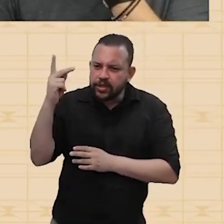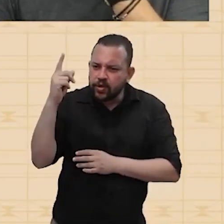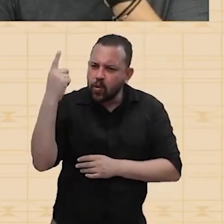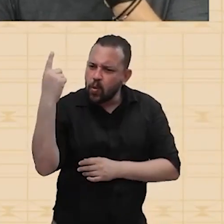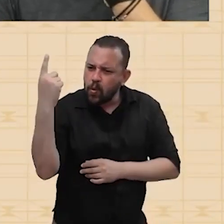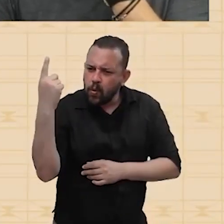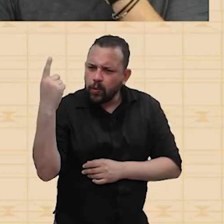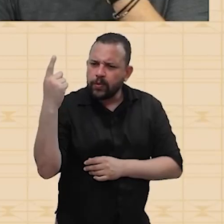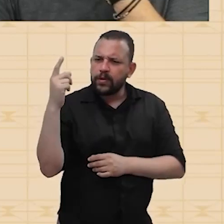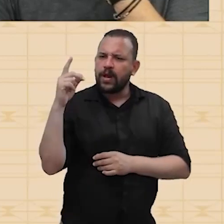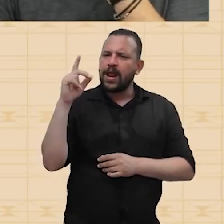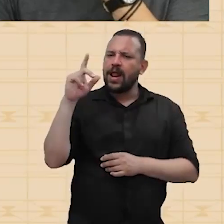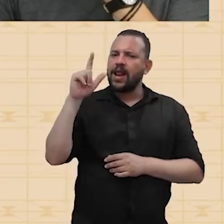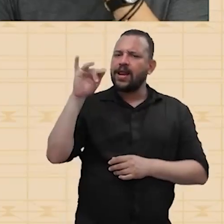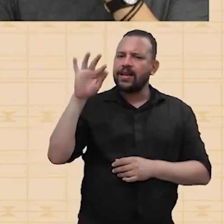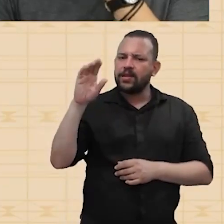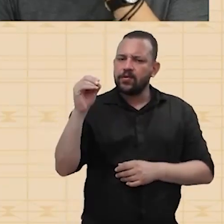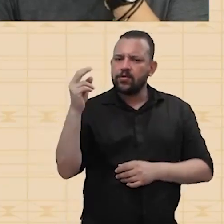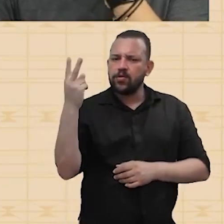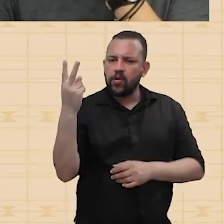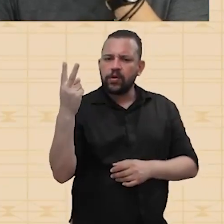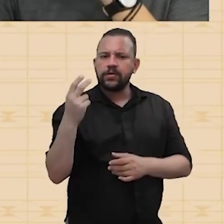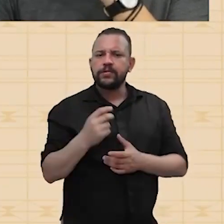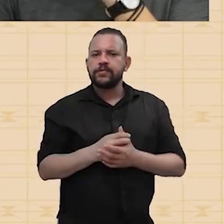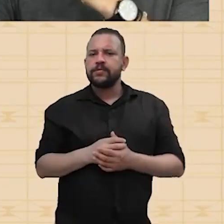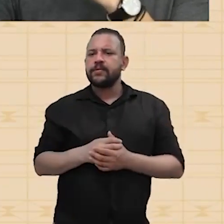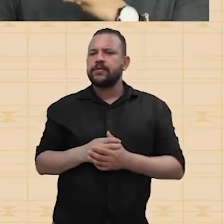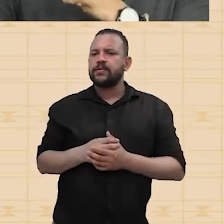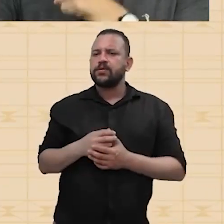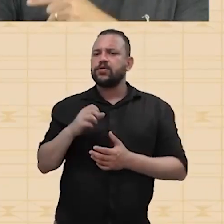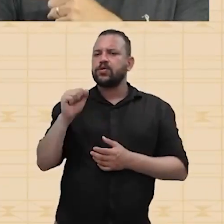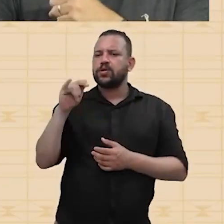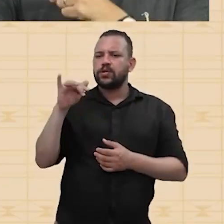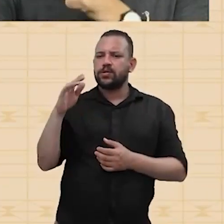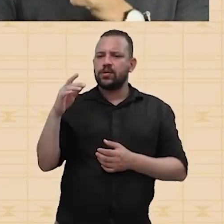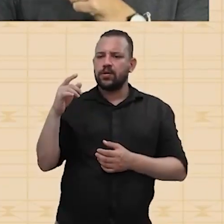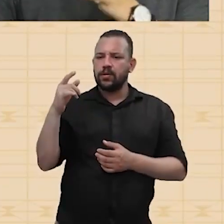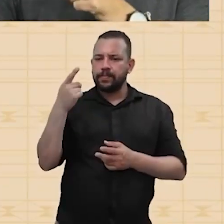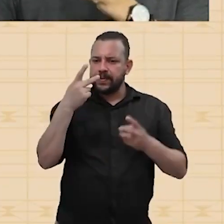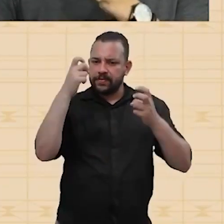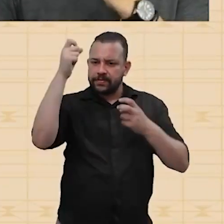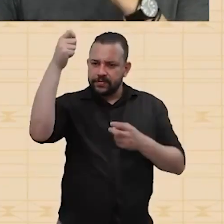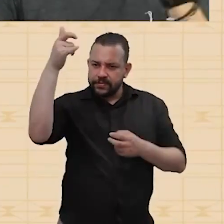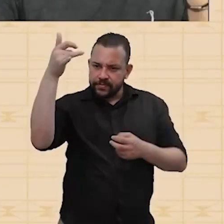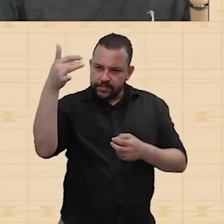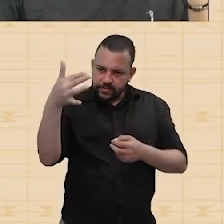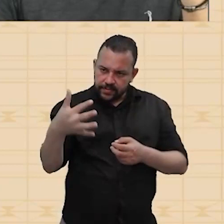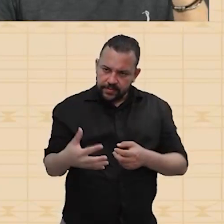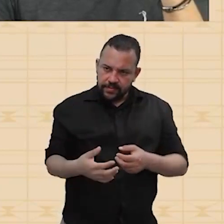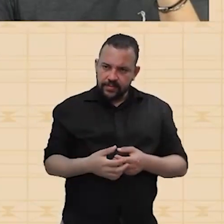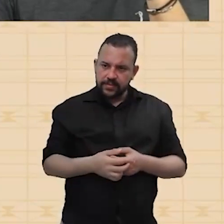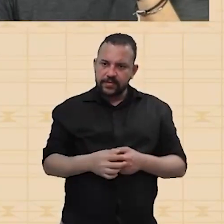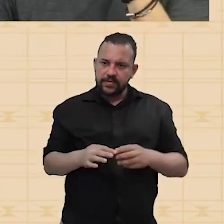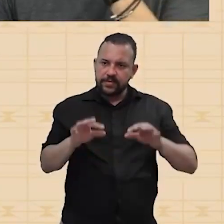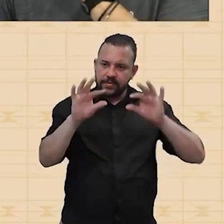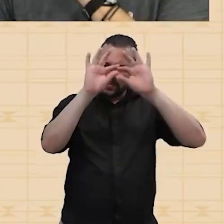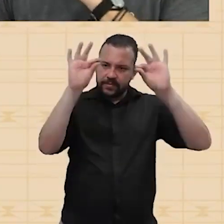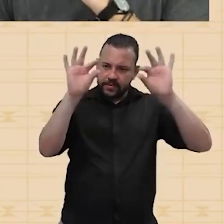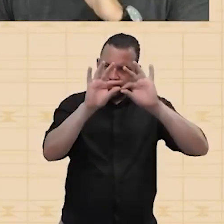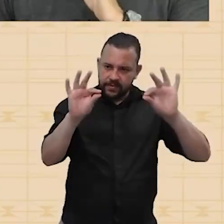do lítio tem 2, aí depois no sódio tem 3, aí 4, 5, 6, 7... São os períodos, as